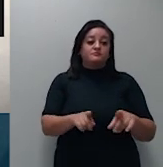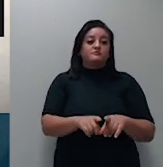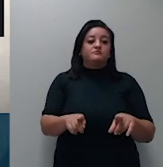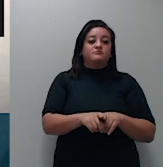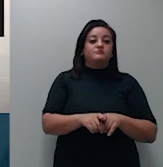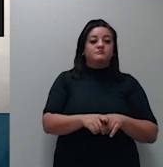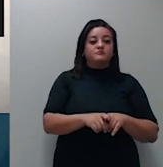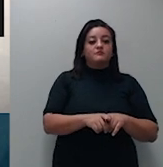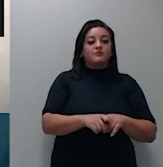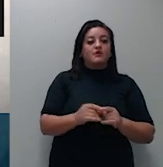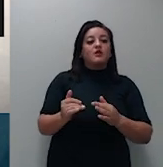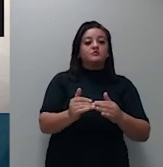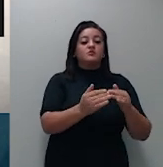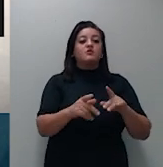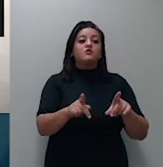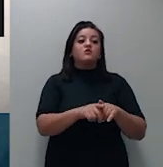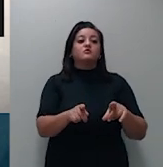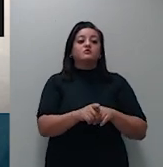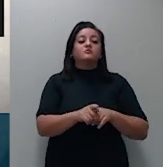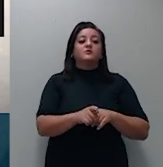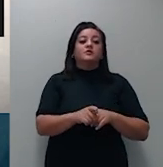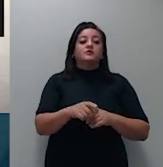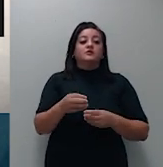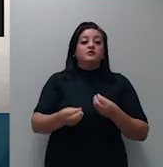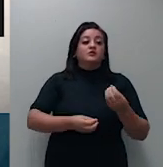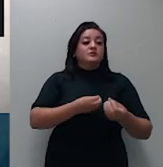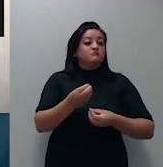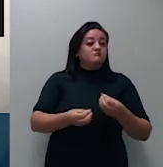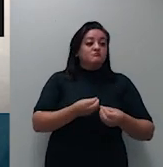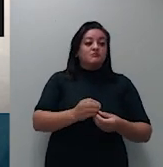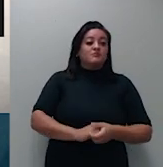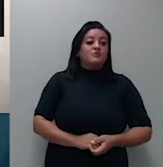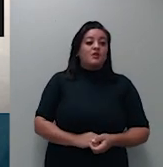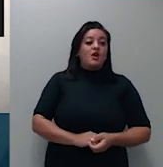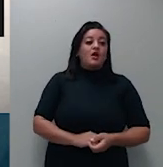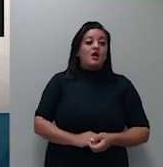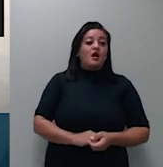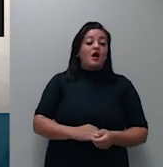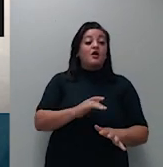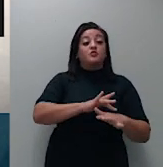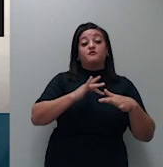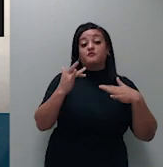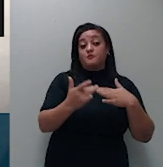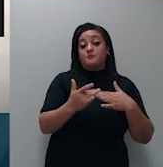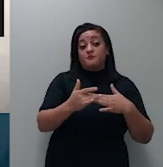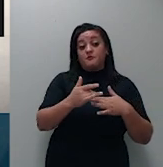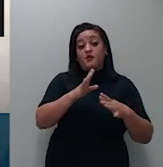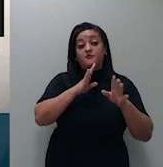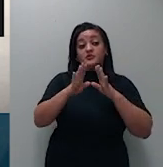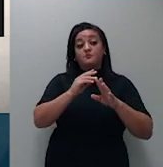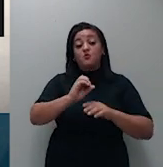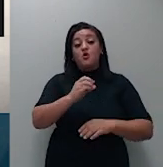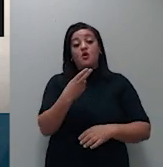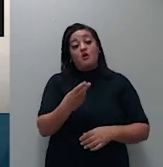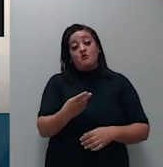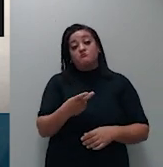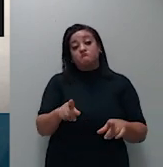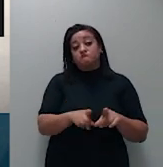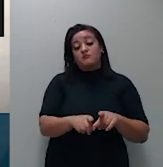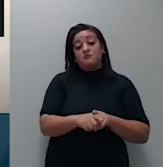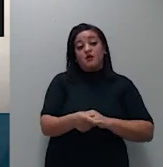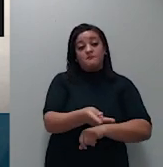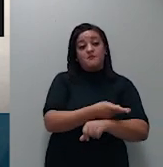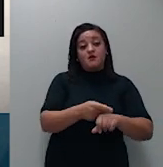conformidade da do provedor de internet não não buscou o